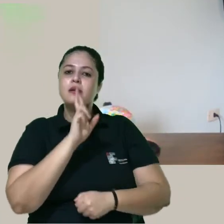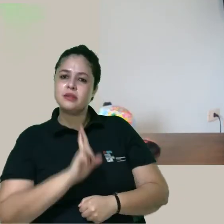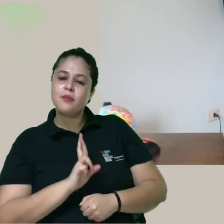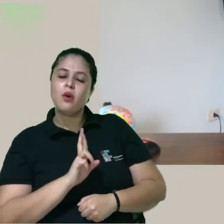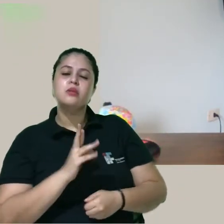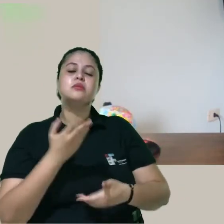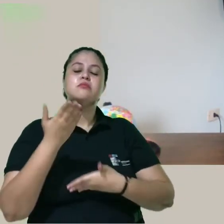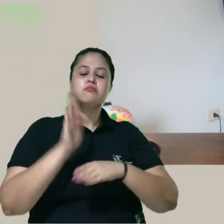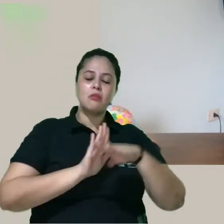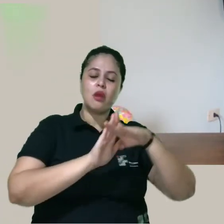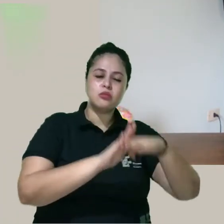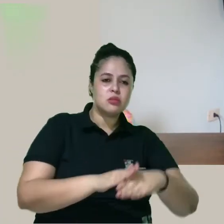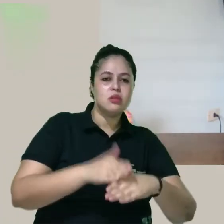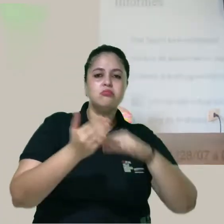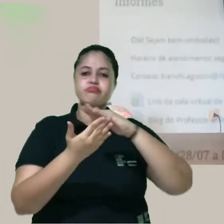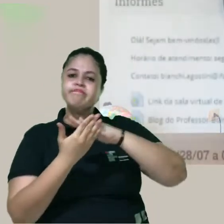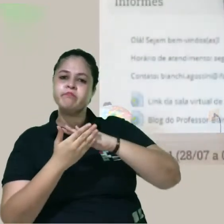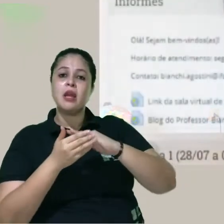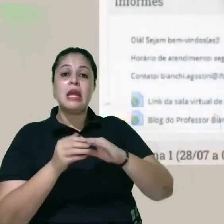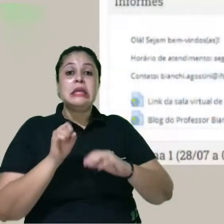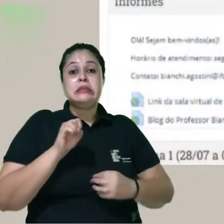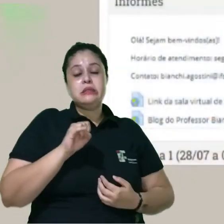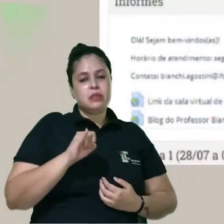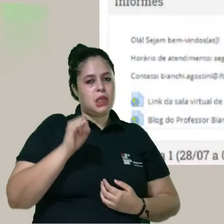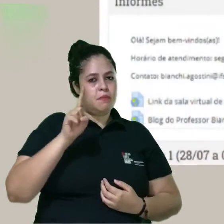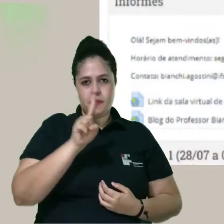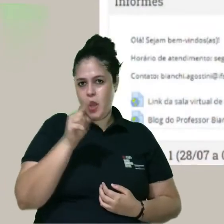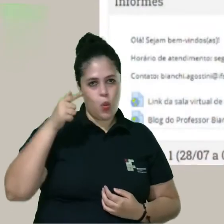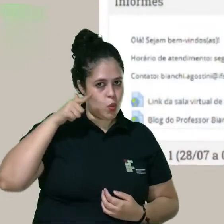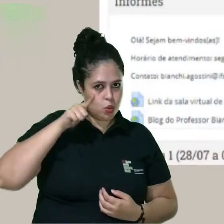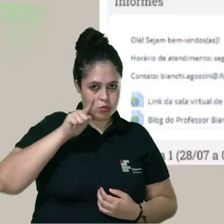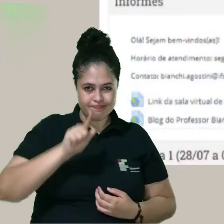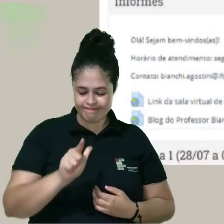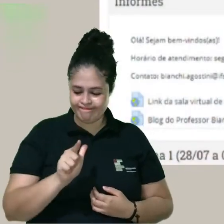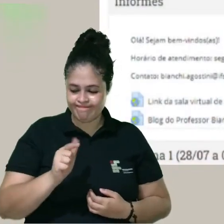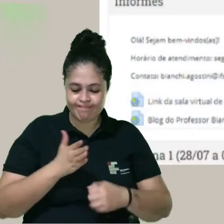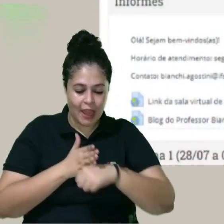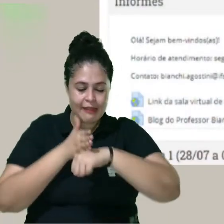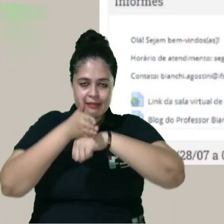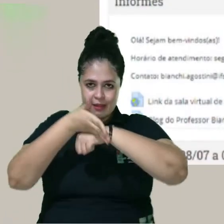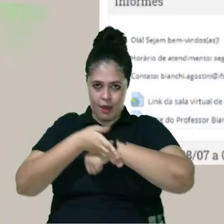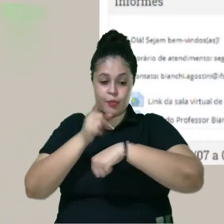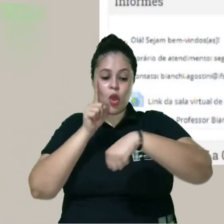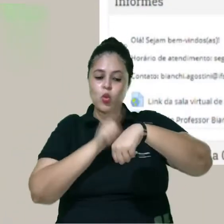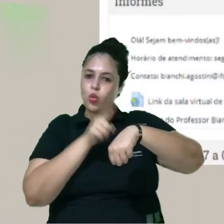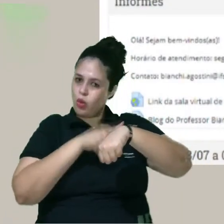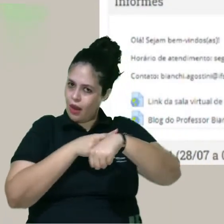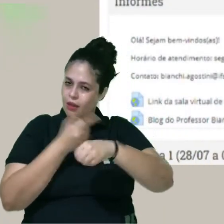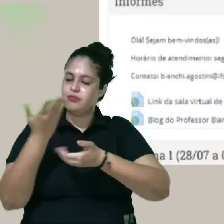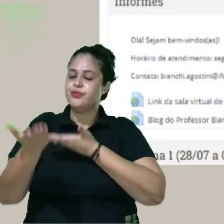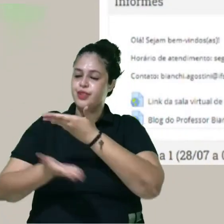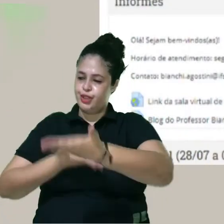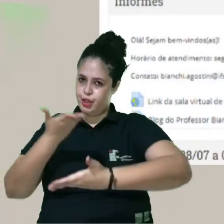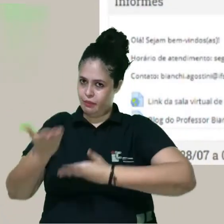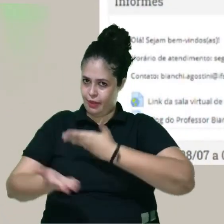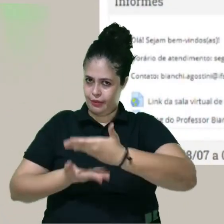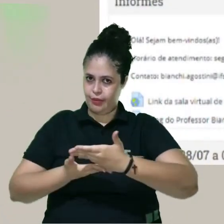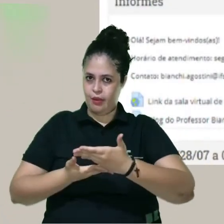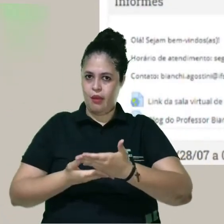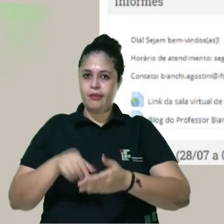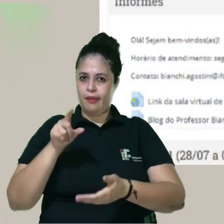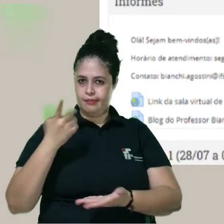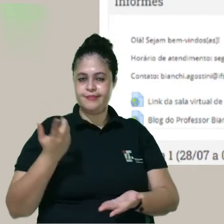estudantes nesse momento. Se não puder acessar, né, o atendimento síncrono nos